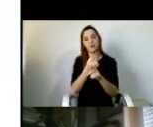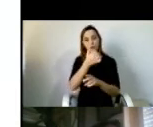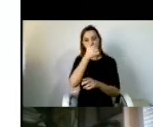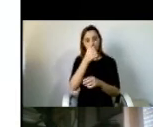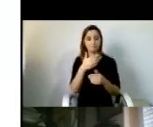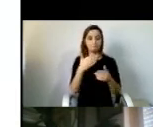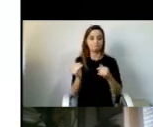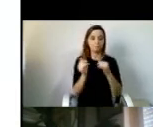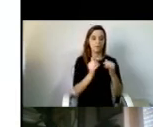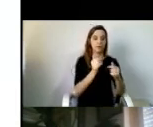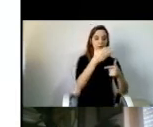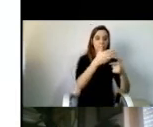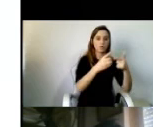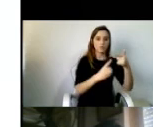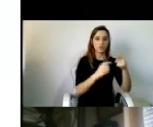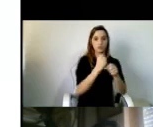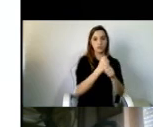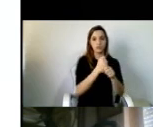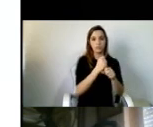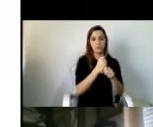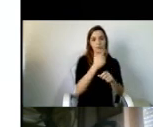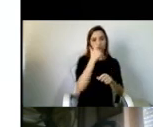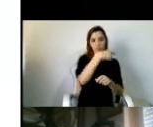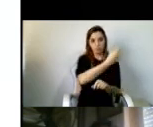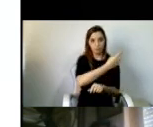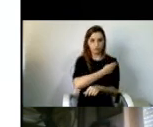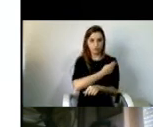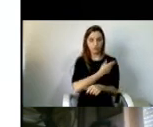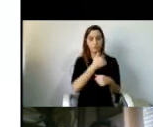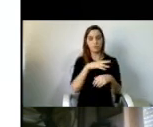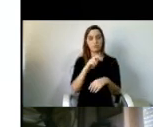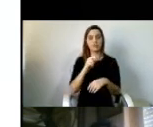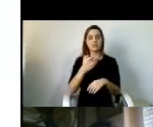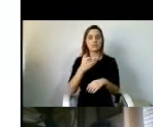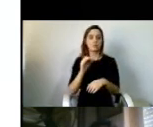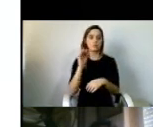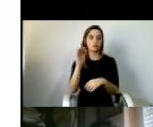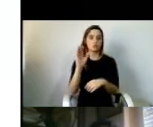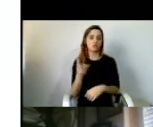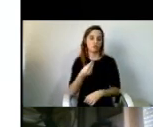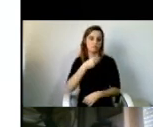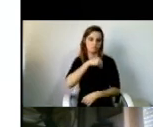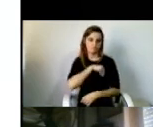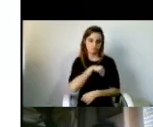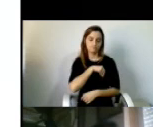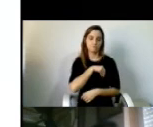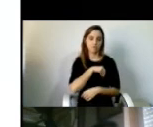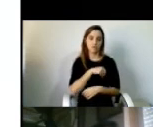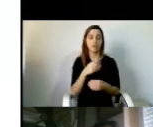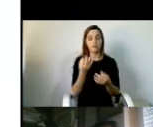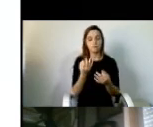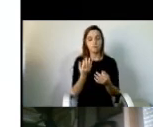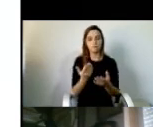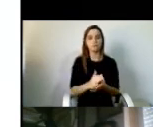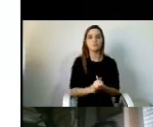de outrem, sendo que 37% já tinha trabalhado e tinha recebido por esse trabalho. Portanto, aqui temos